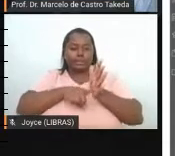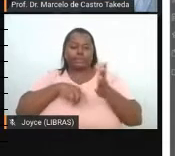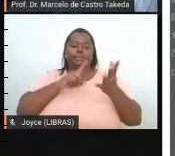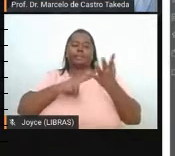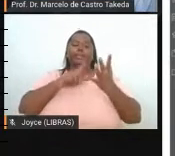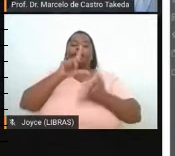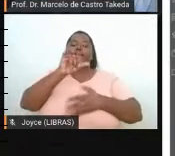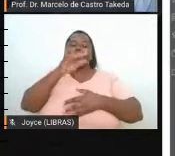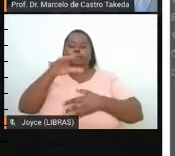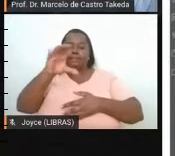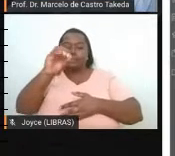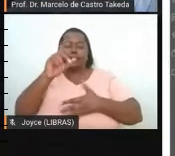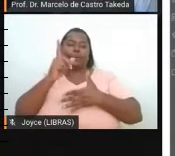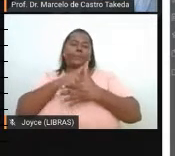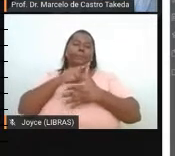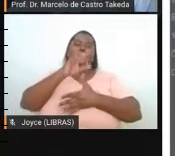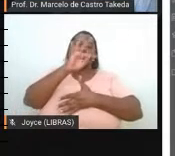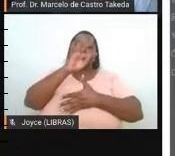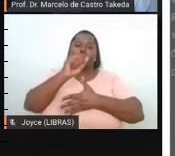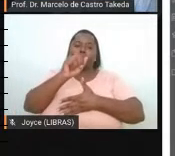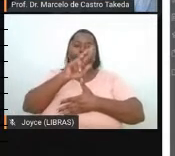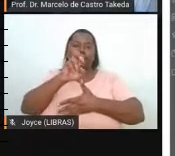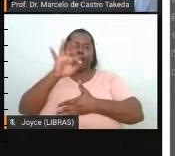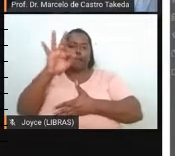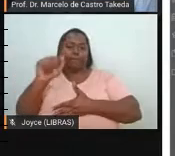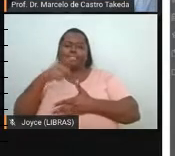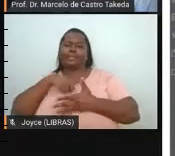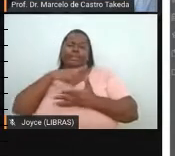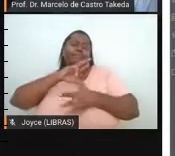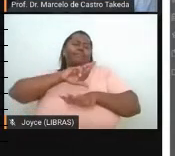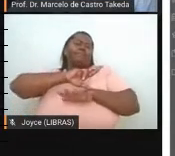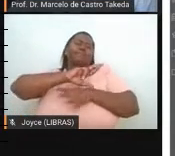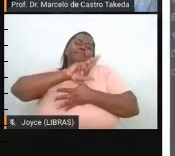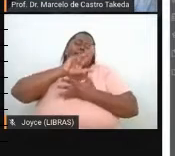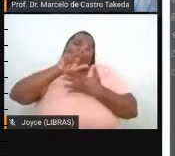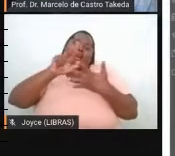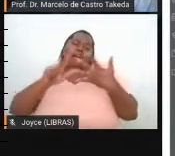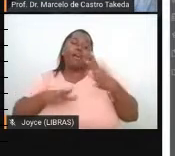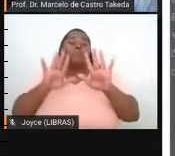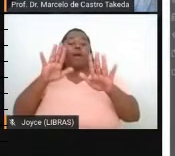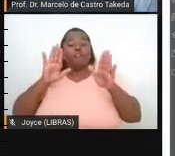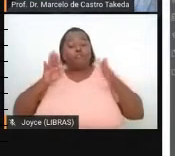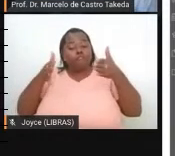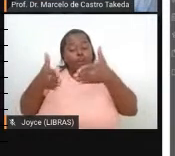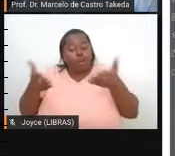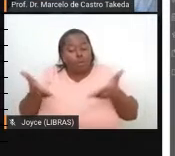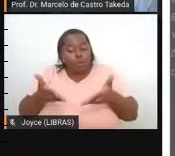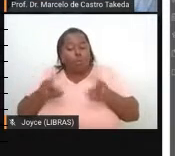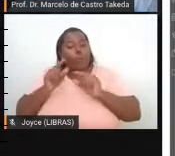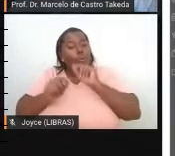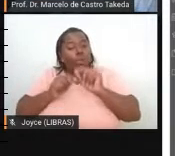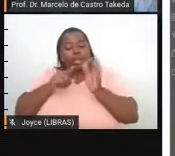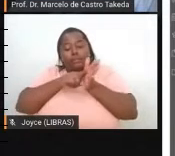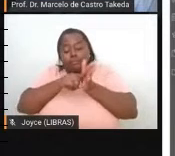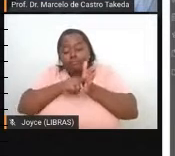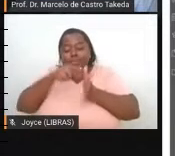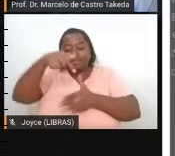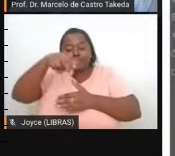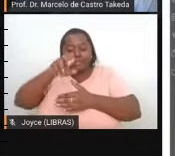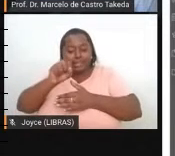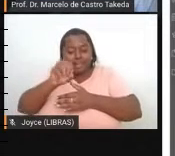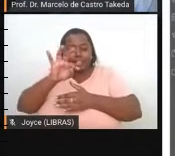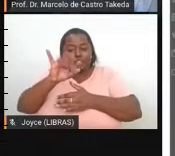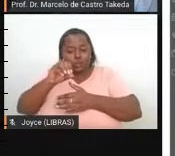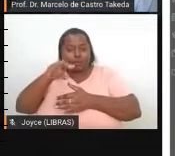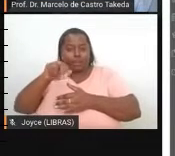tarefa, wiki. Mas o nosso foco aqui é o questionário. Marcando aqui do lado